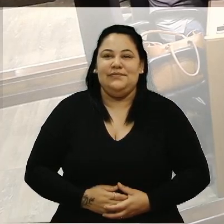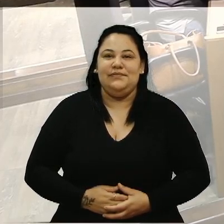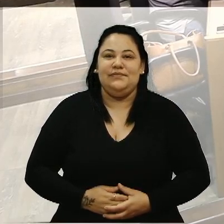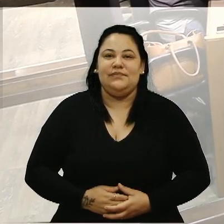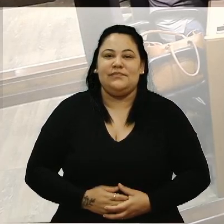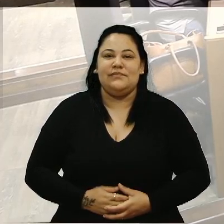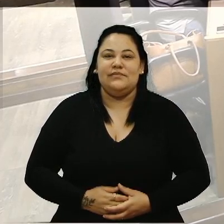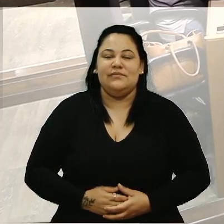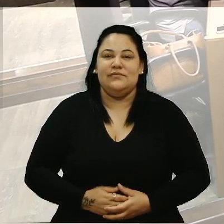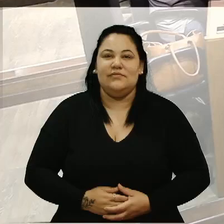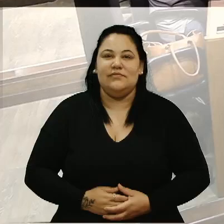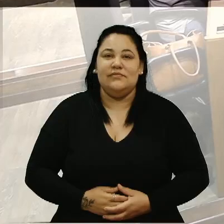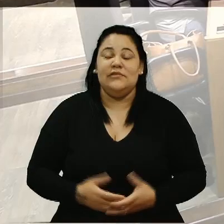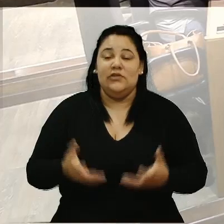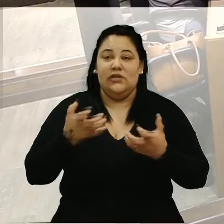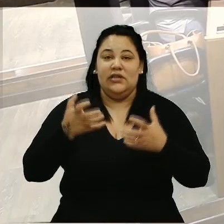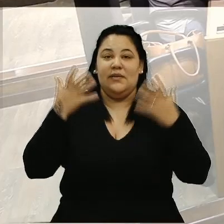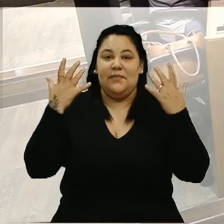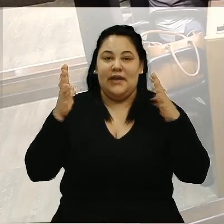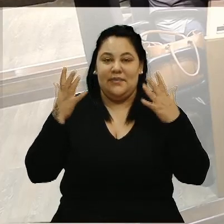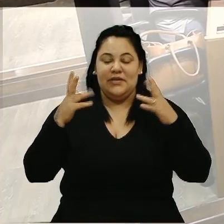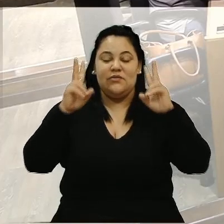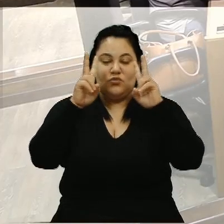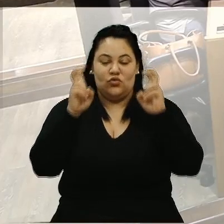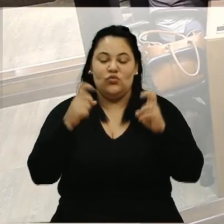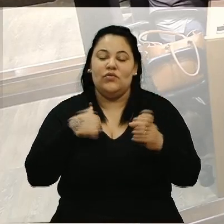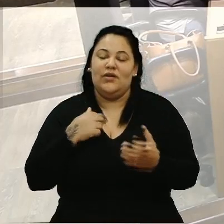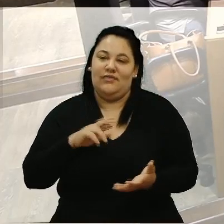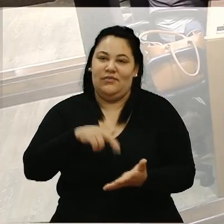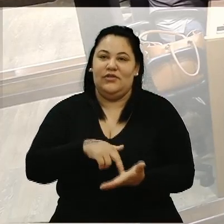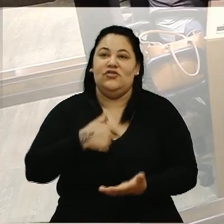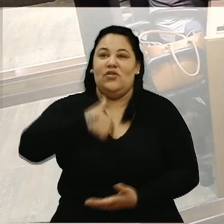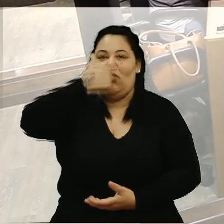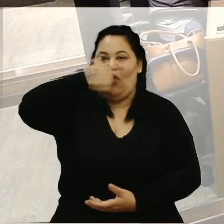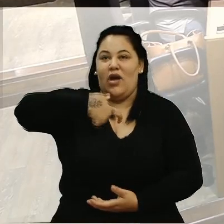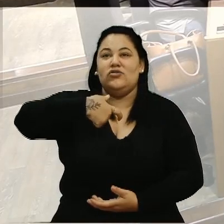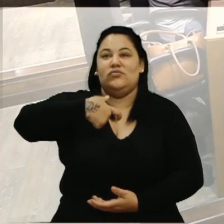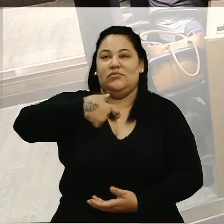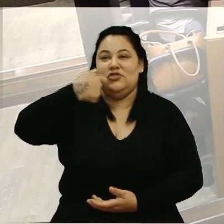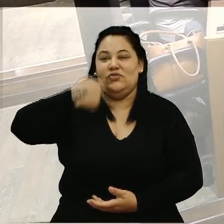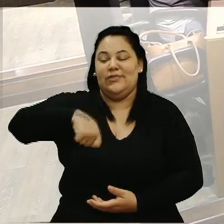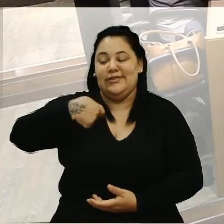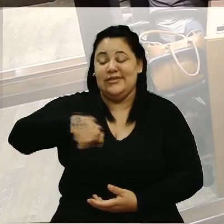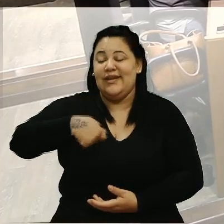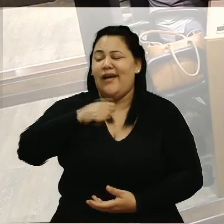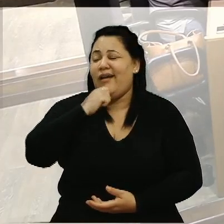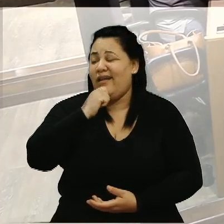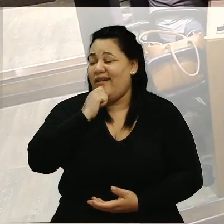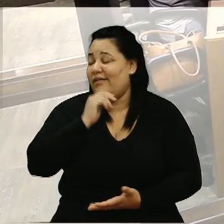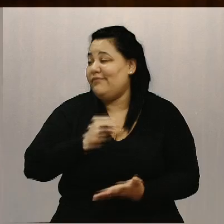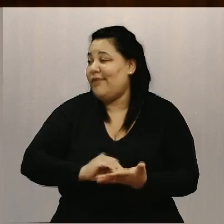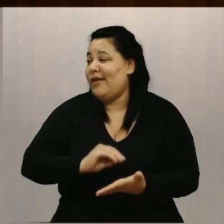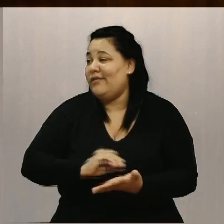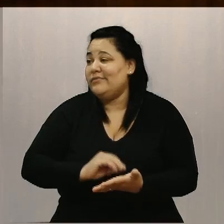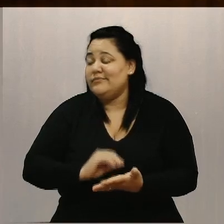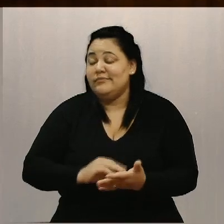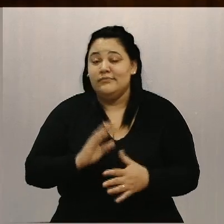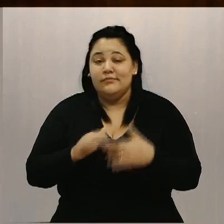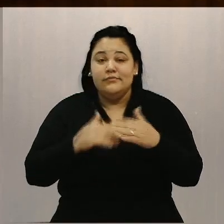De parabenizar por esse tema. Realmente, eu acho que nós precisamos muito avançar ainda nisso, né? Nós somos